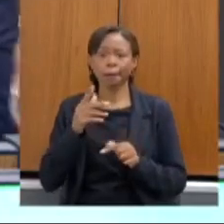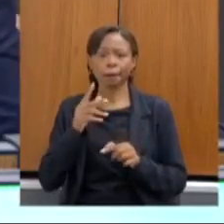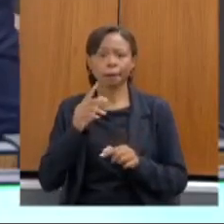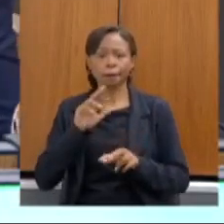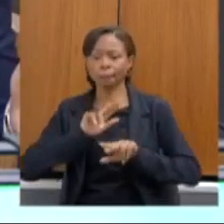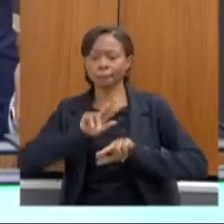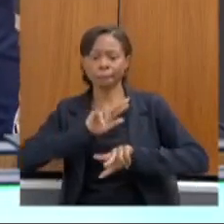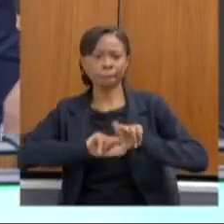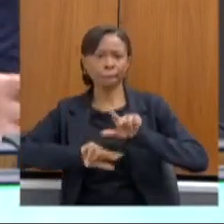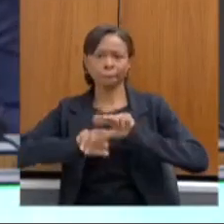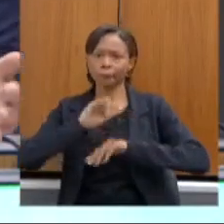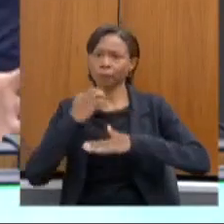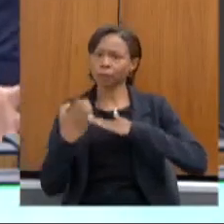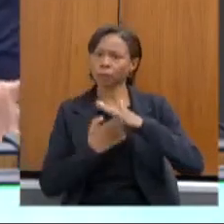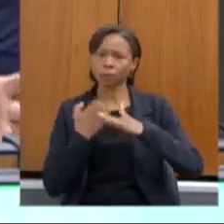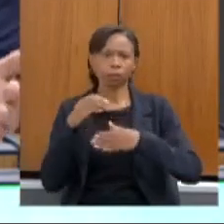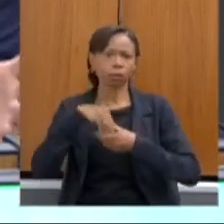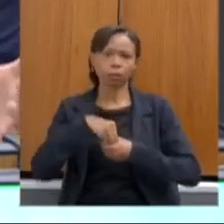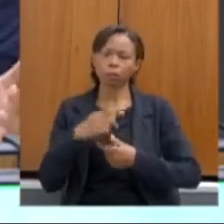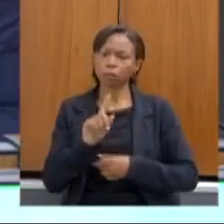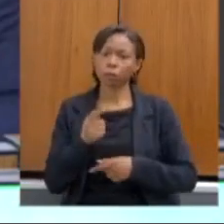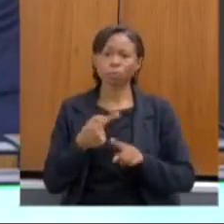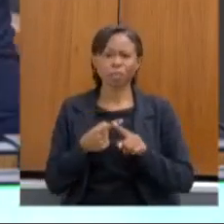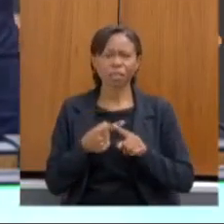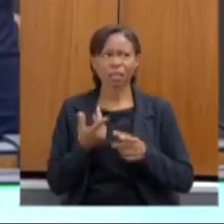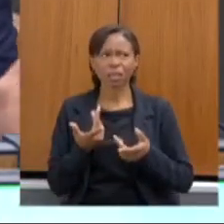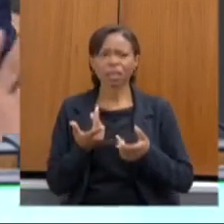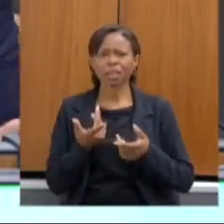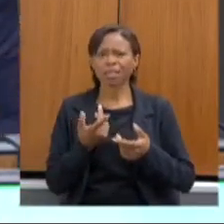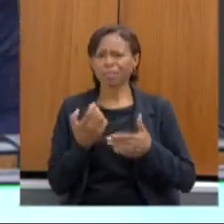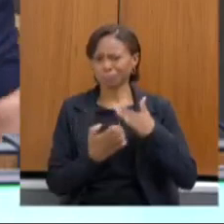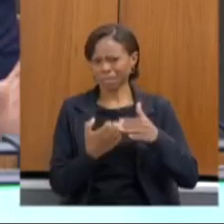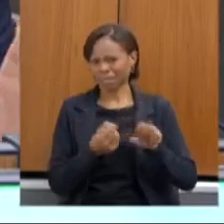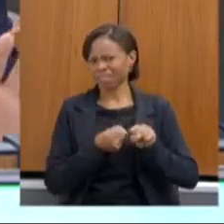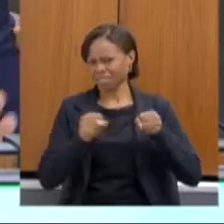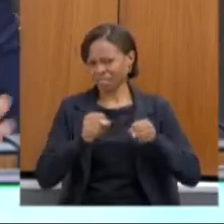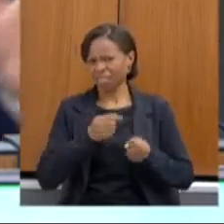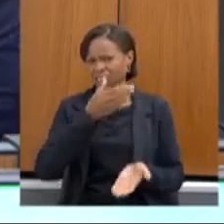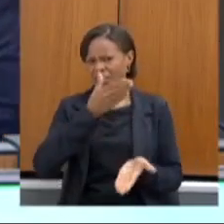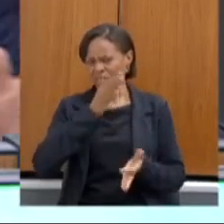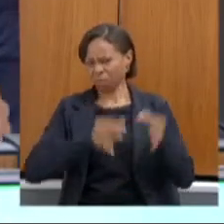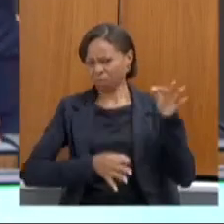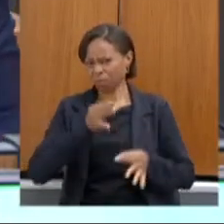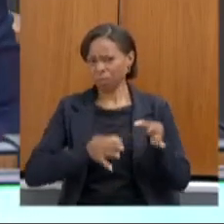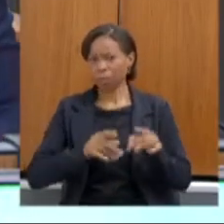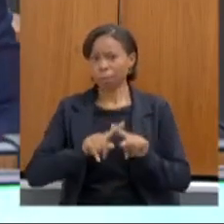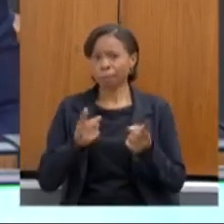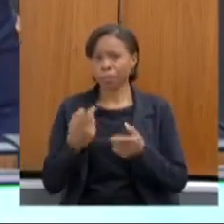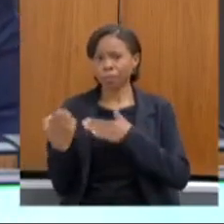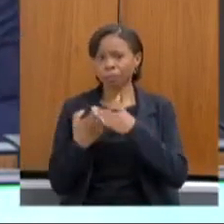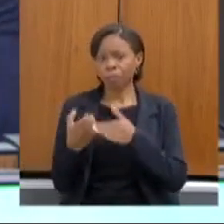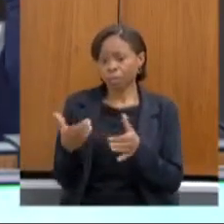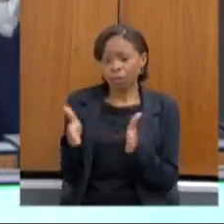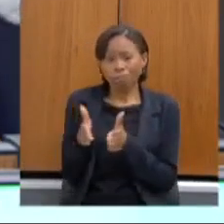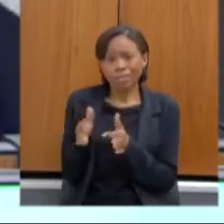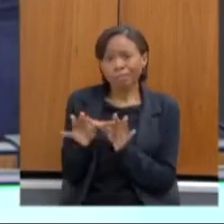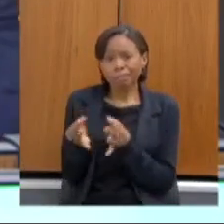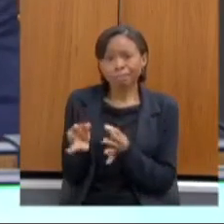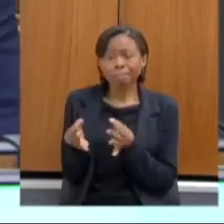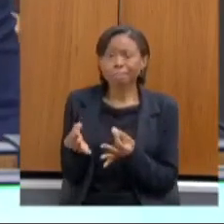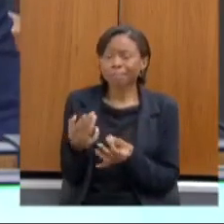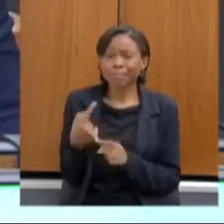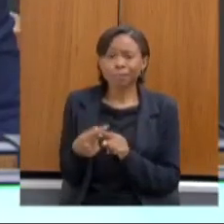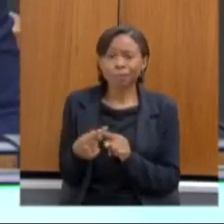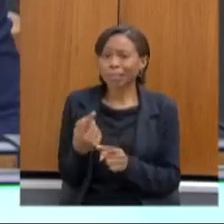empresas inclusive as pequenas e as grandes bota na justiça e toca um projeto mas as pequenas muitas vezes pela